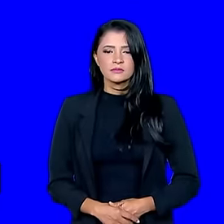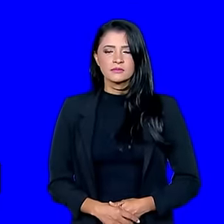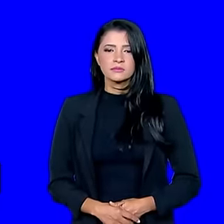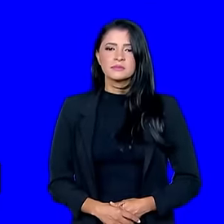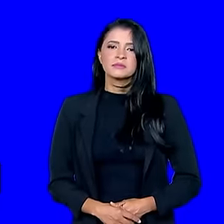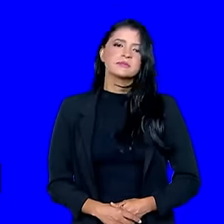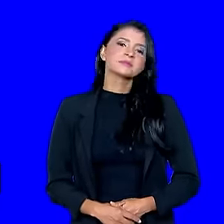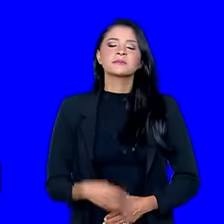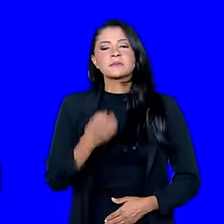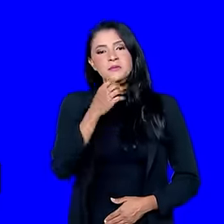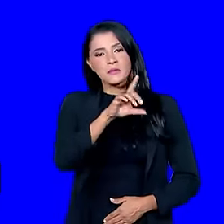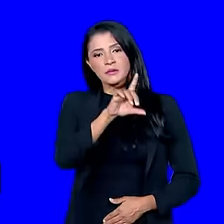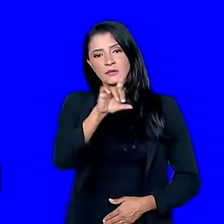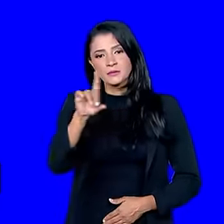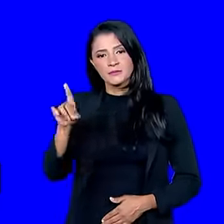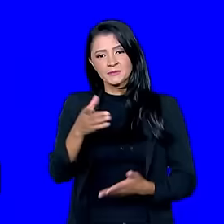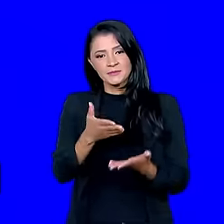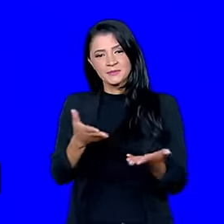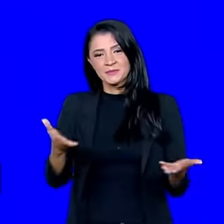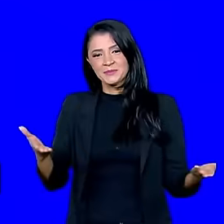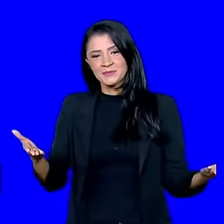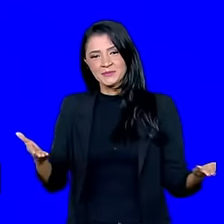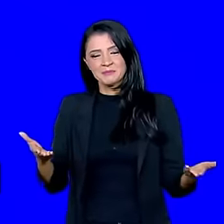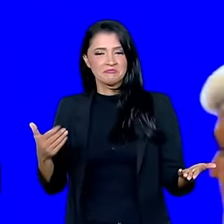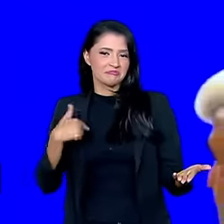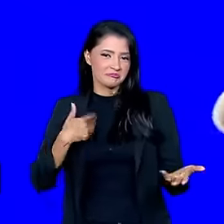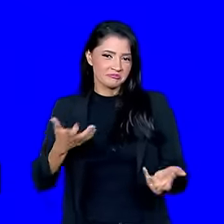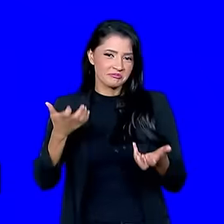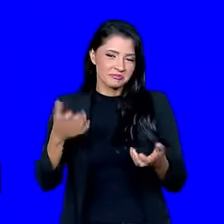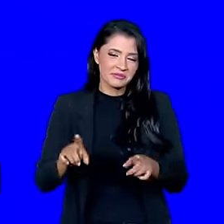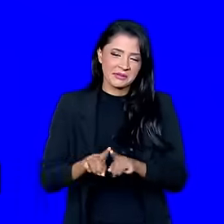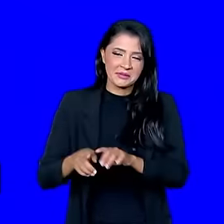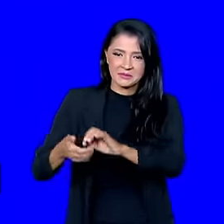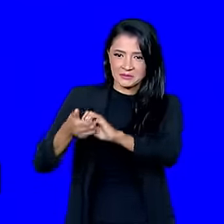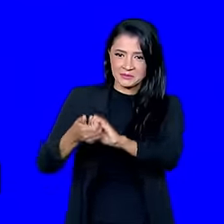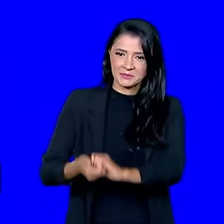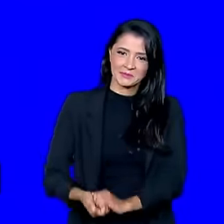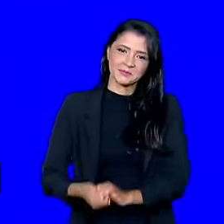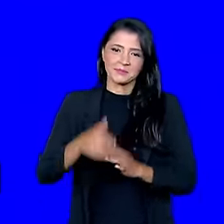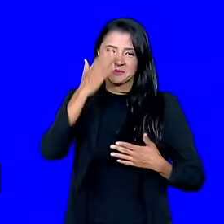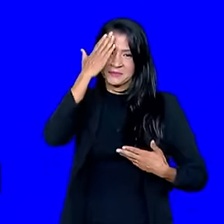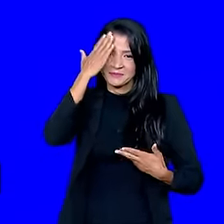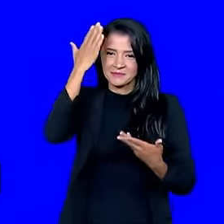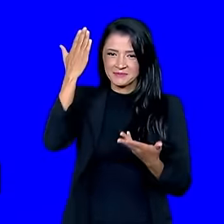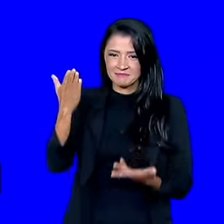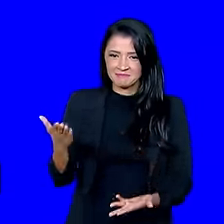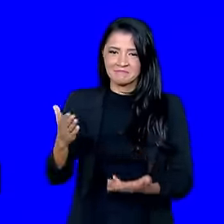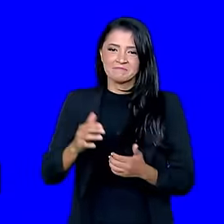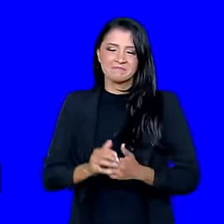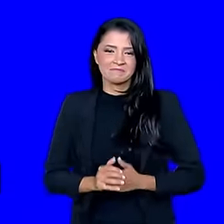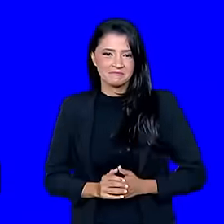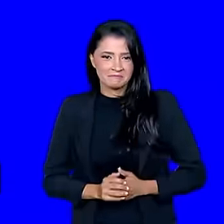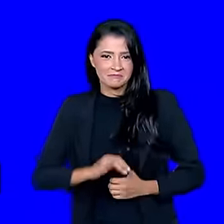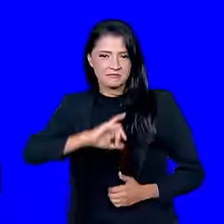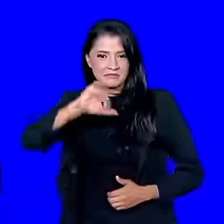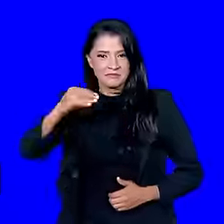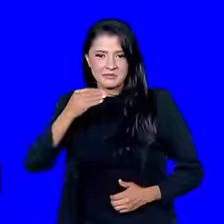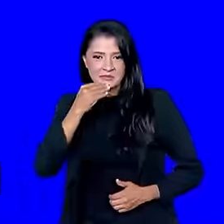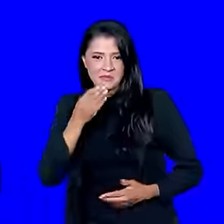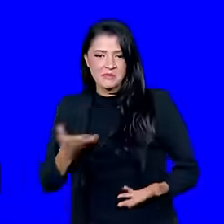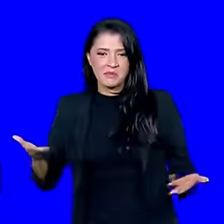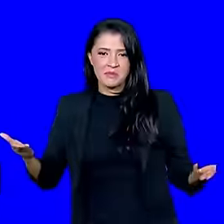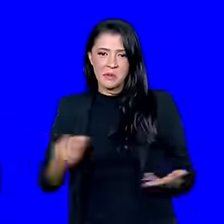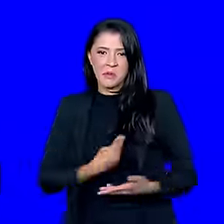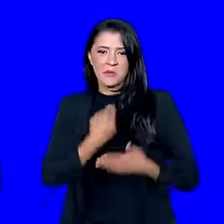Bom dia a todos. Eu quero cumprimentar e agradecer a oportunidade de estar